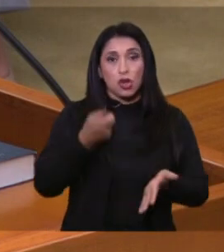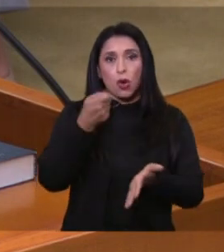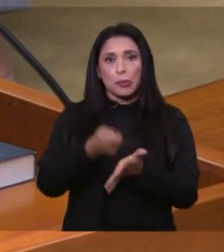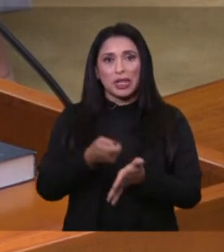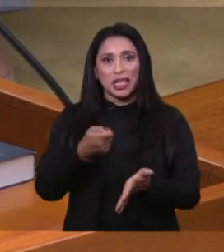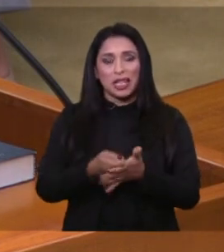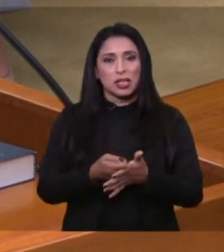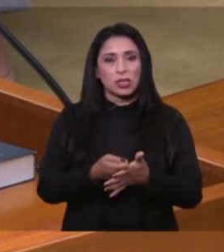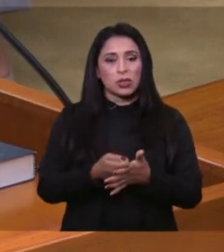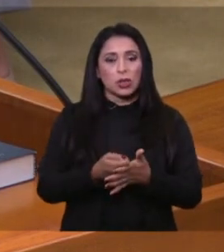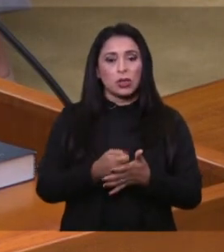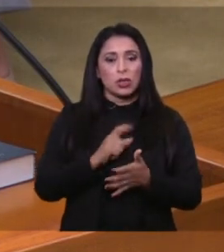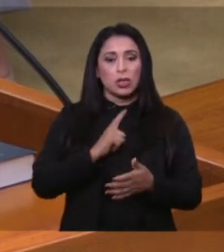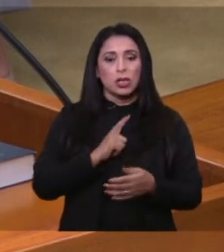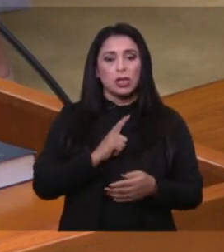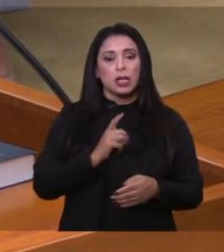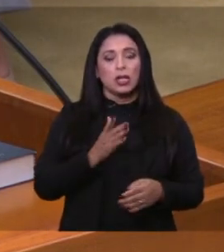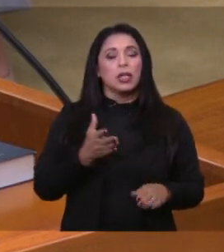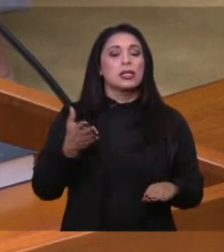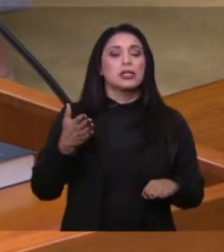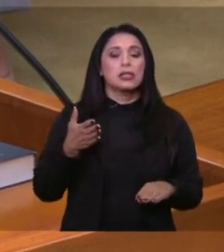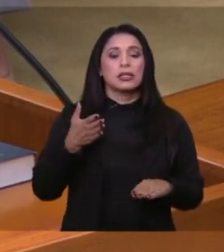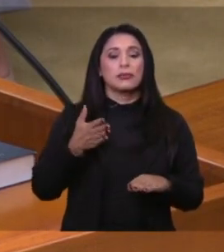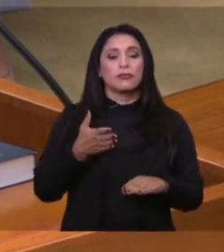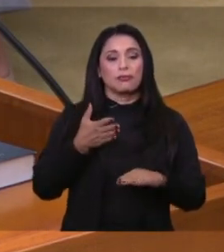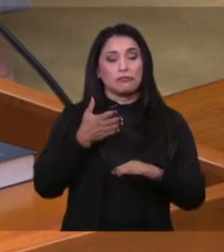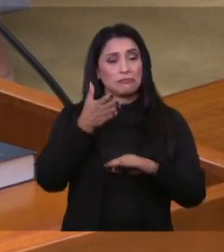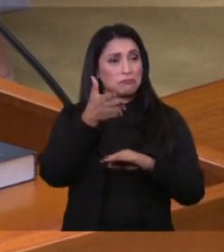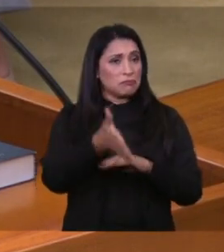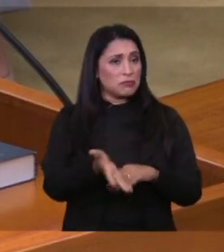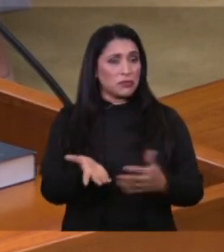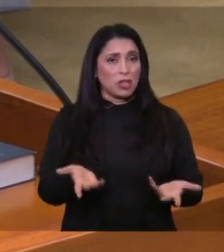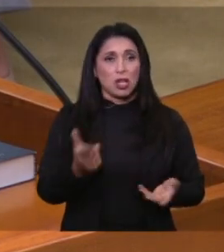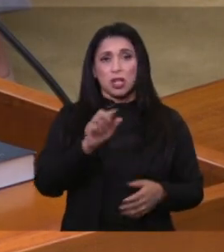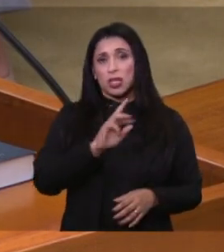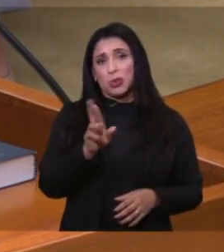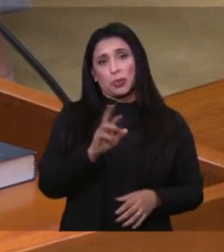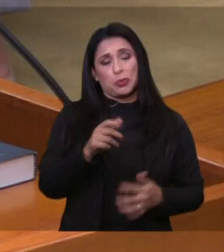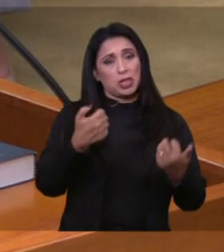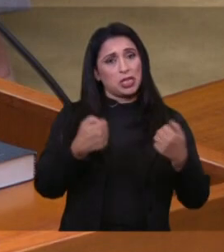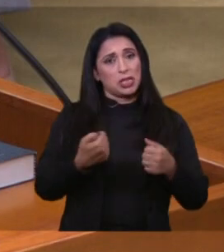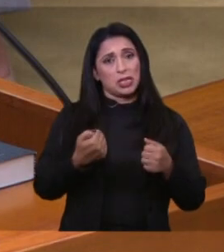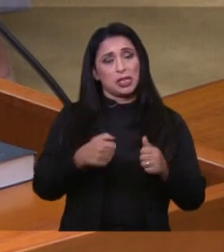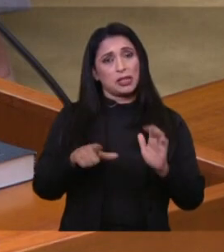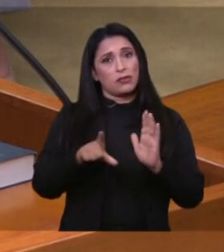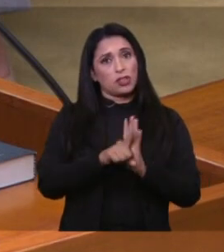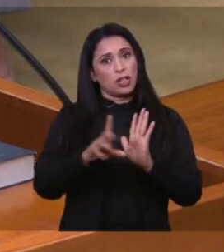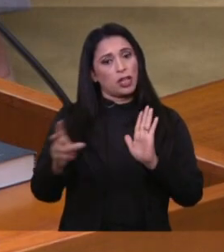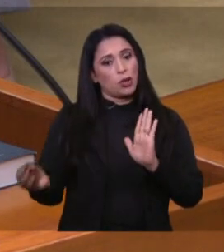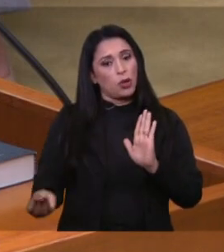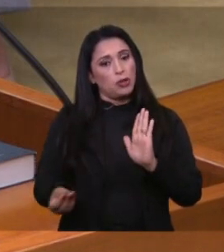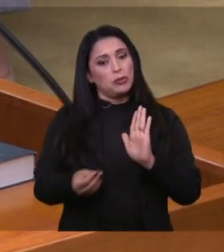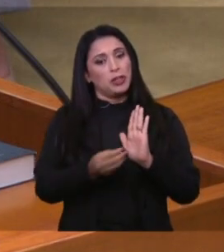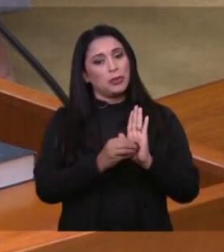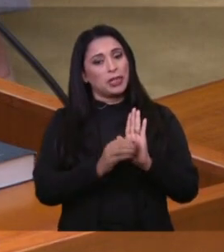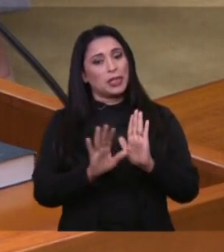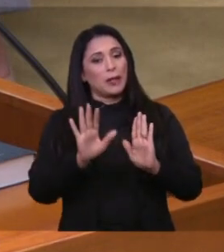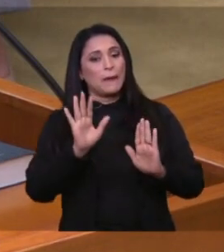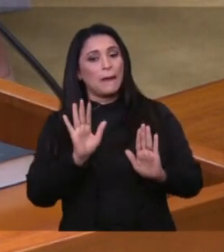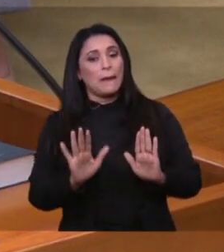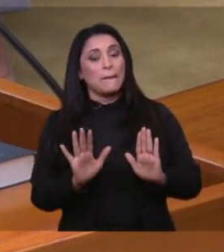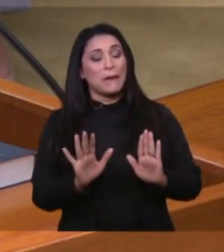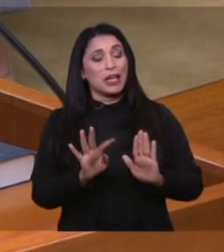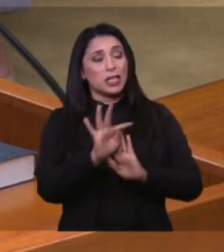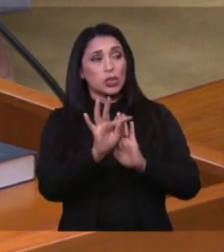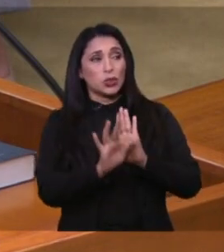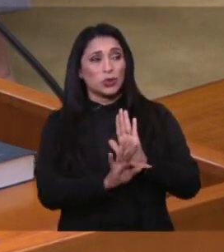obrigações meramente acessórias, daí não haver necessidade de lei complementar. Mas essa perspectiva hermenêutica